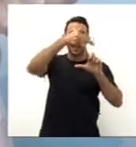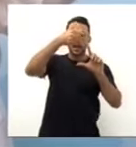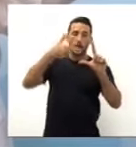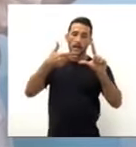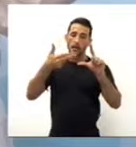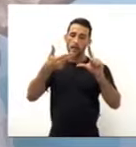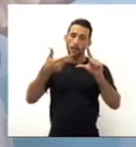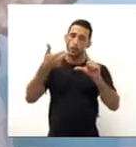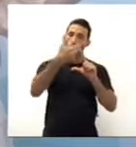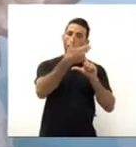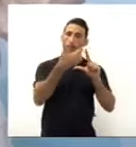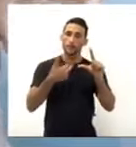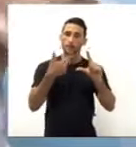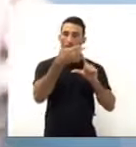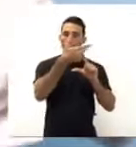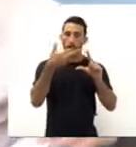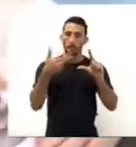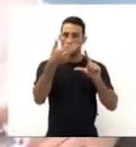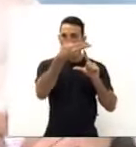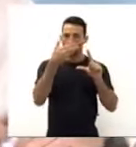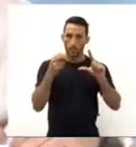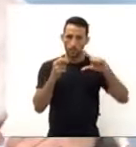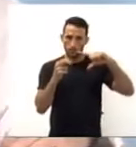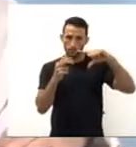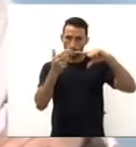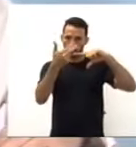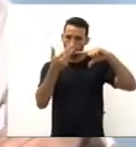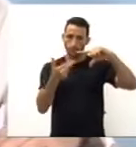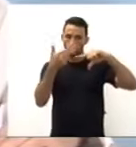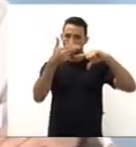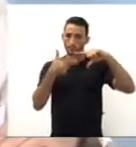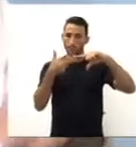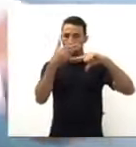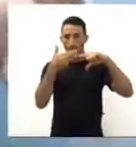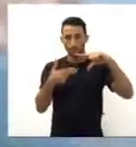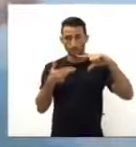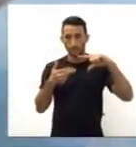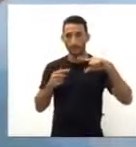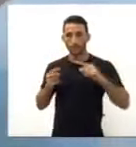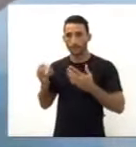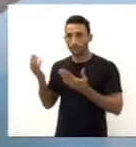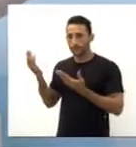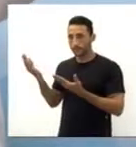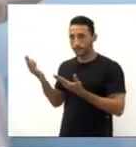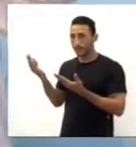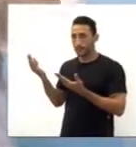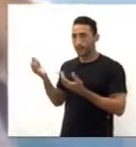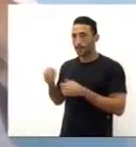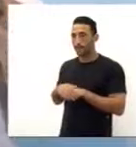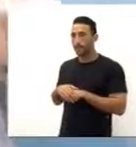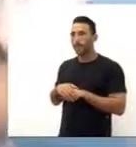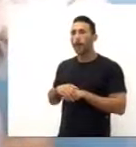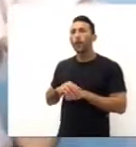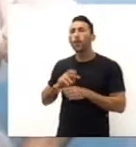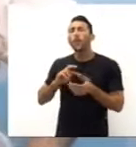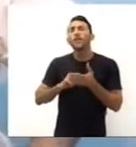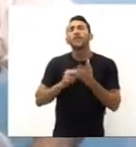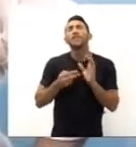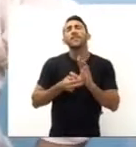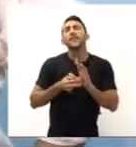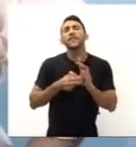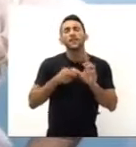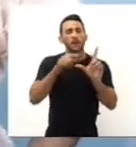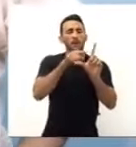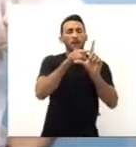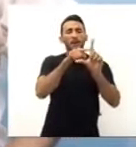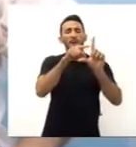certo? E eu tenho um ângulo reto. Então, esse daqui é o meu ângulo reto. O que vem a ser o ângulo reto,